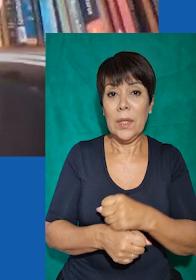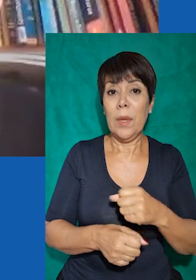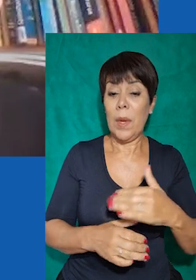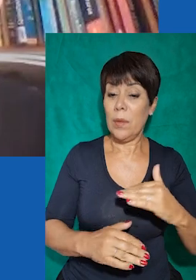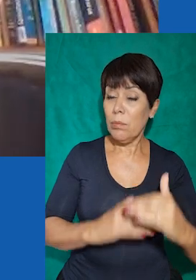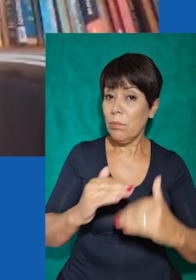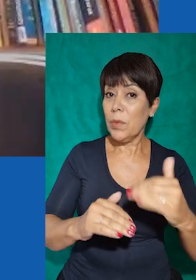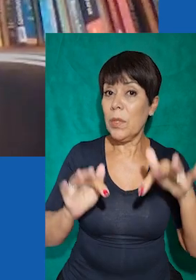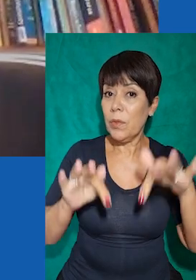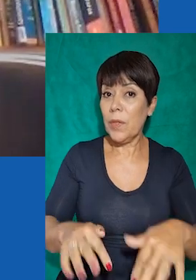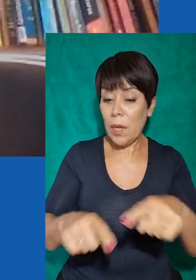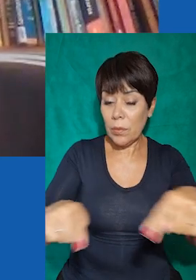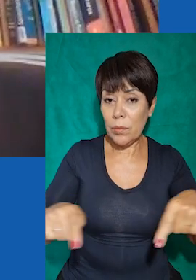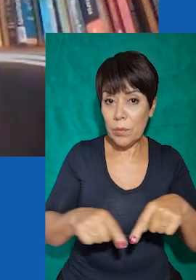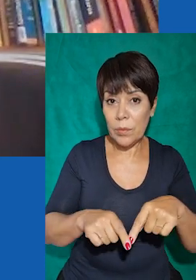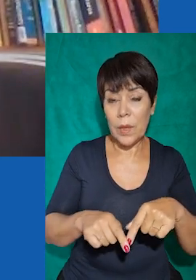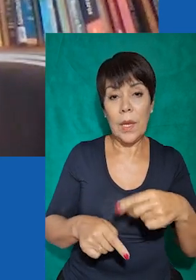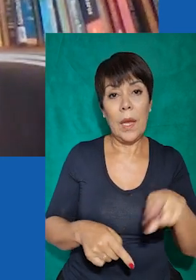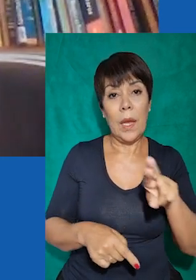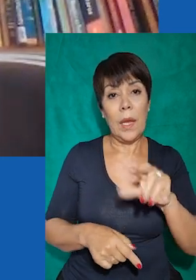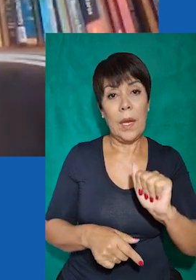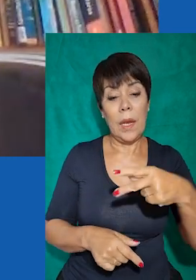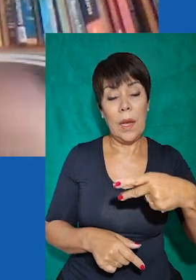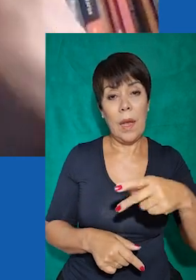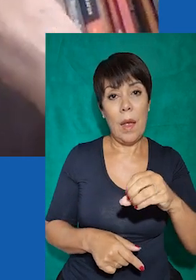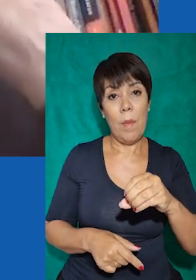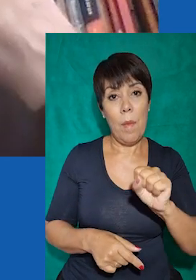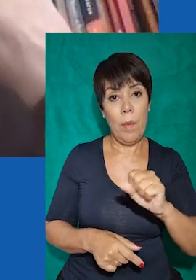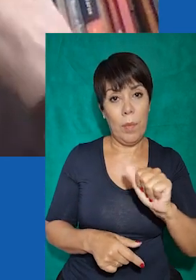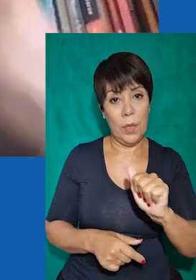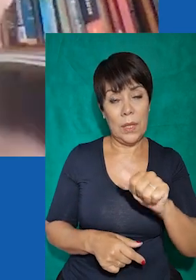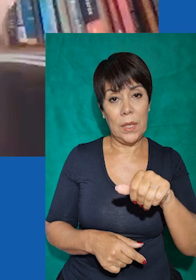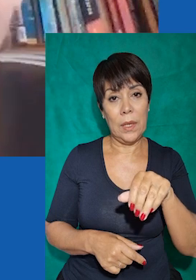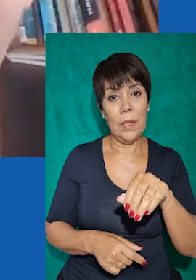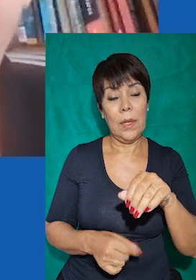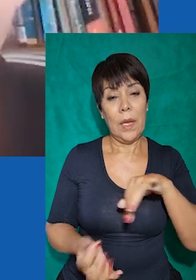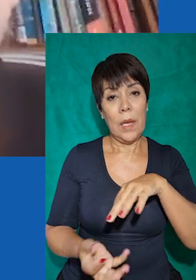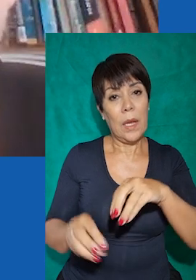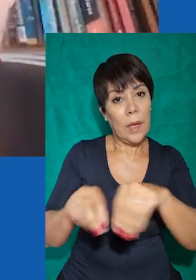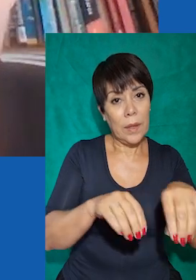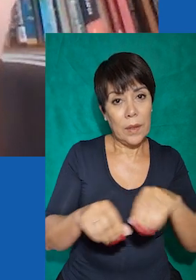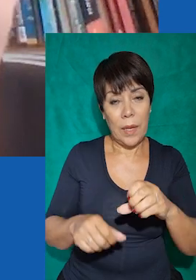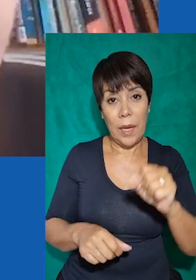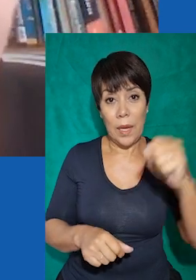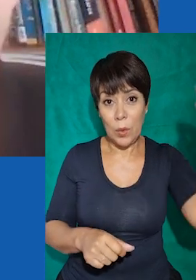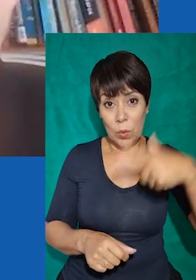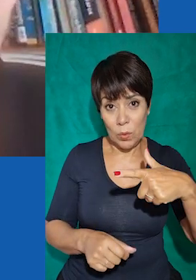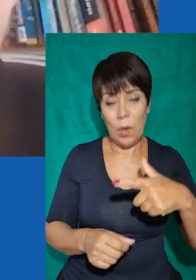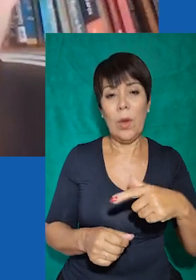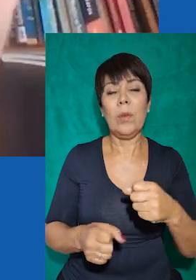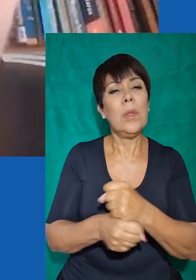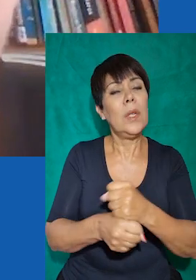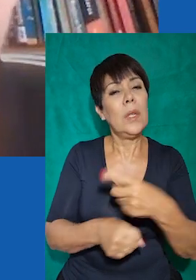da terra indígena Raposa Serra do Sol, em Roraima, em 2005. Né? Ela teve